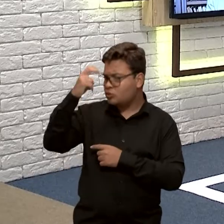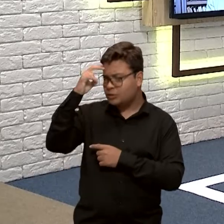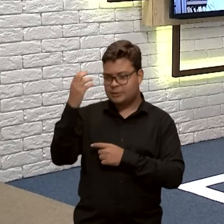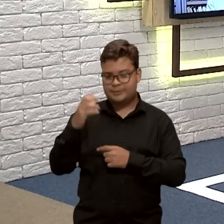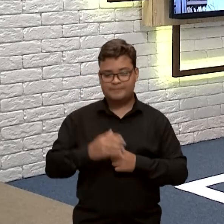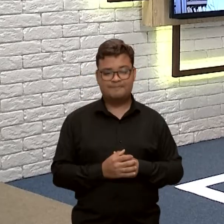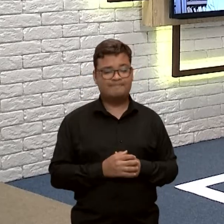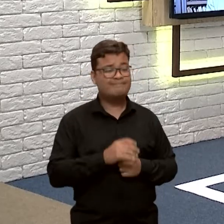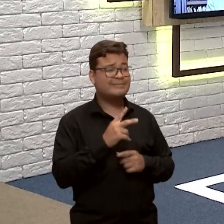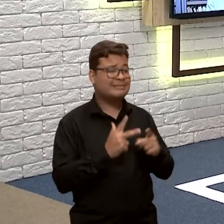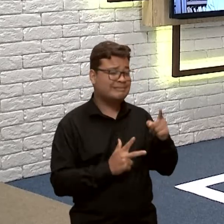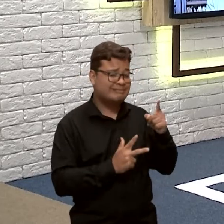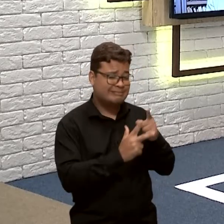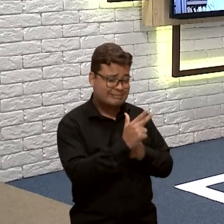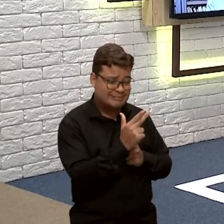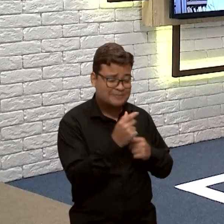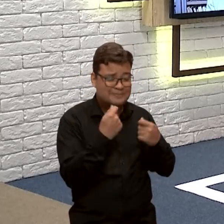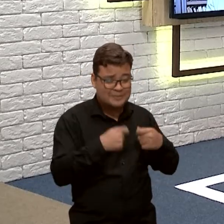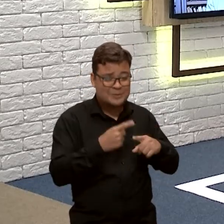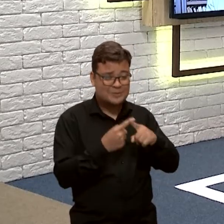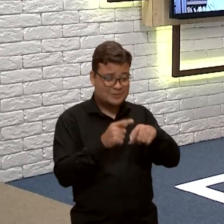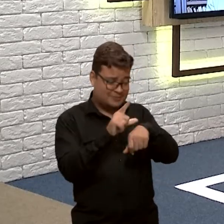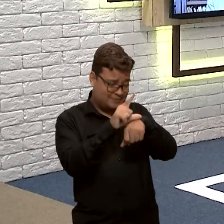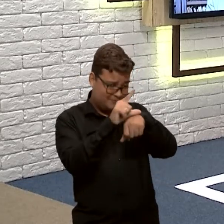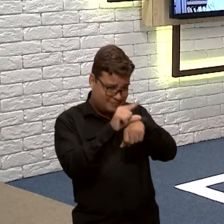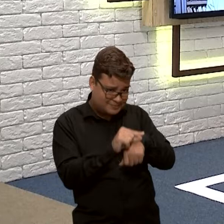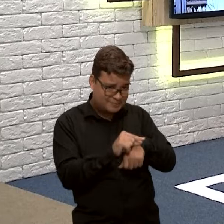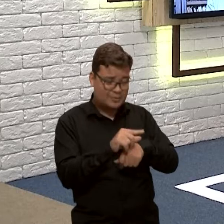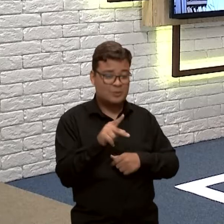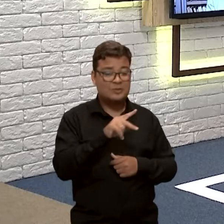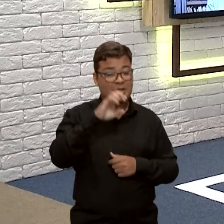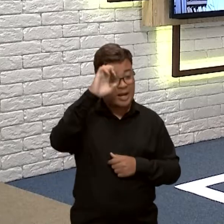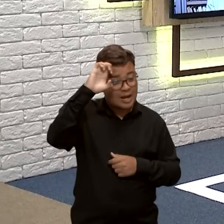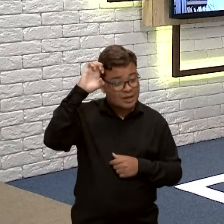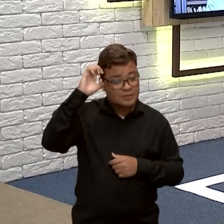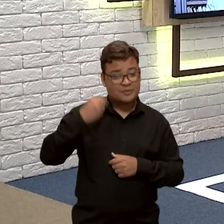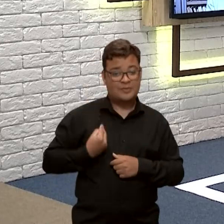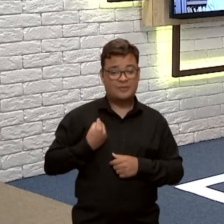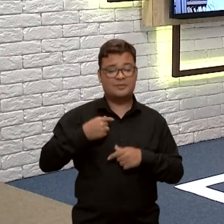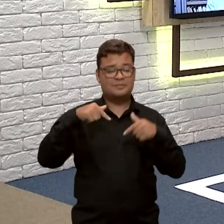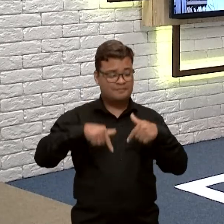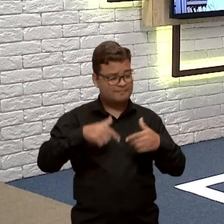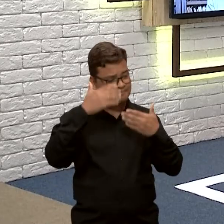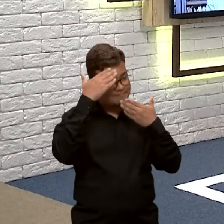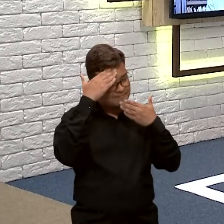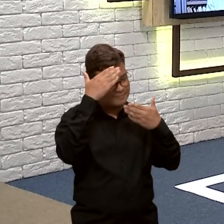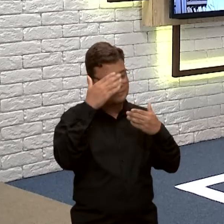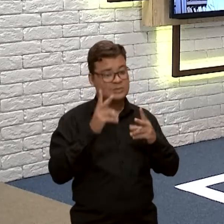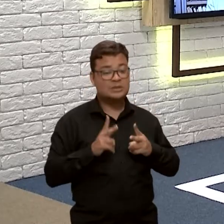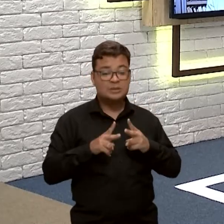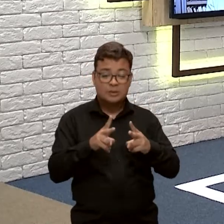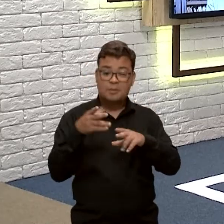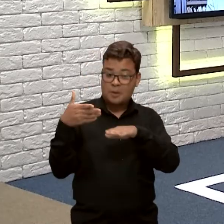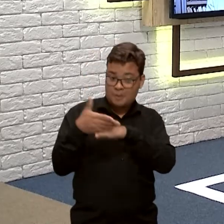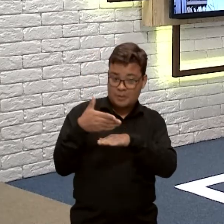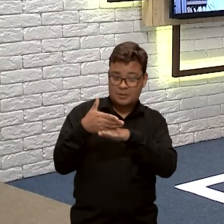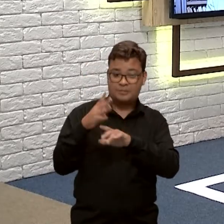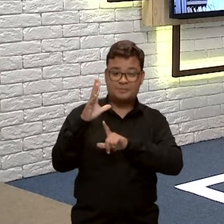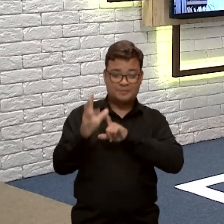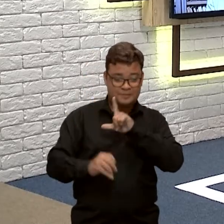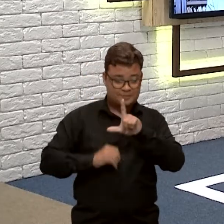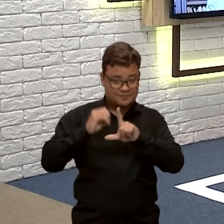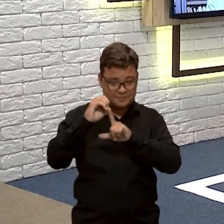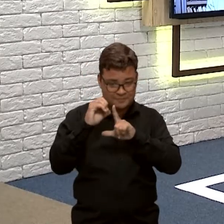que interrompê-lo porque o nosso bloco chegou ao fim, então muito obrigada, professor Edivar, pela sua presença, sempre participando aqui do Mundo UFG.